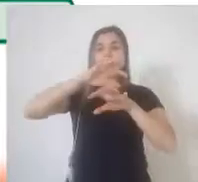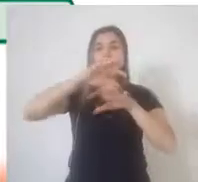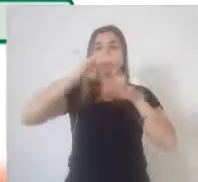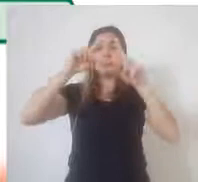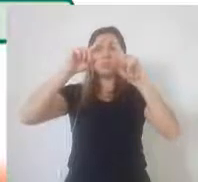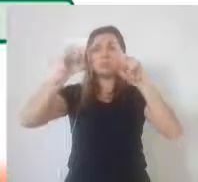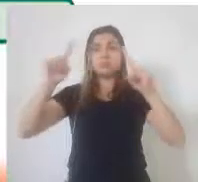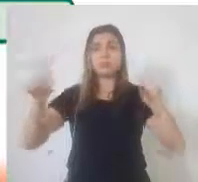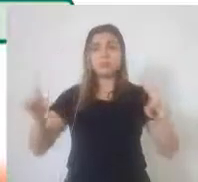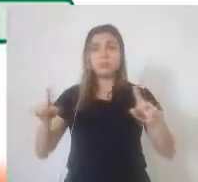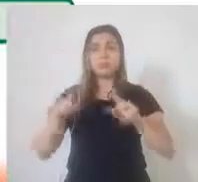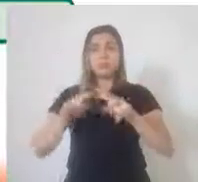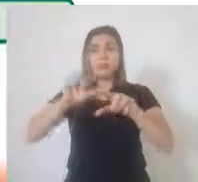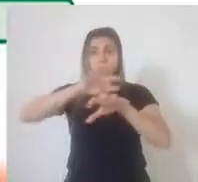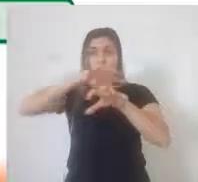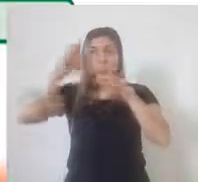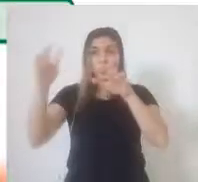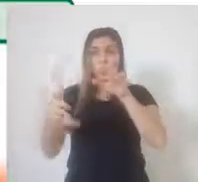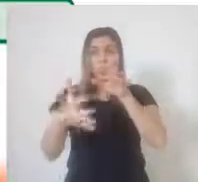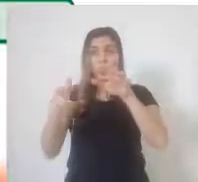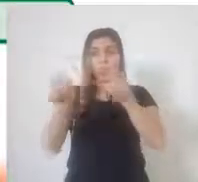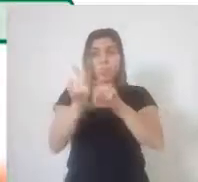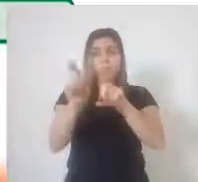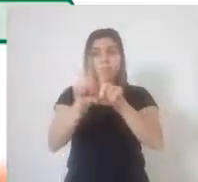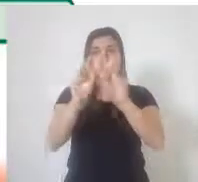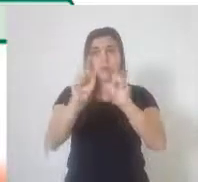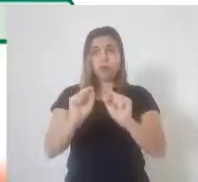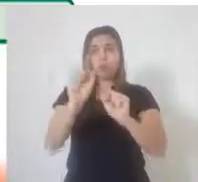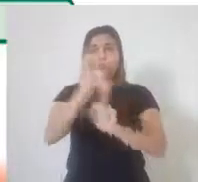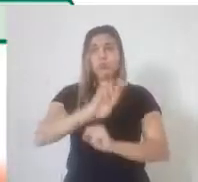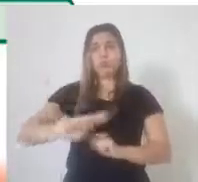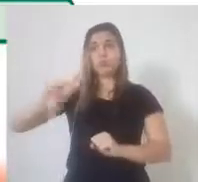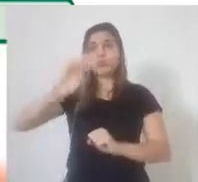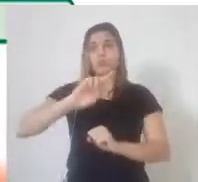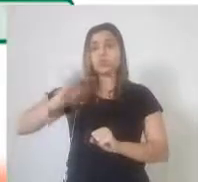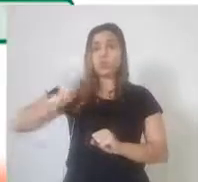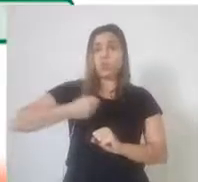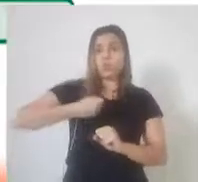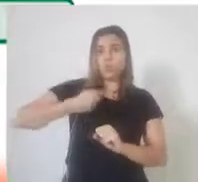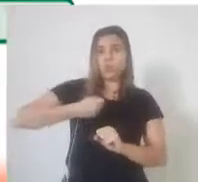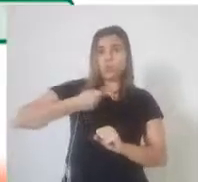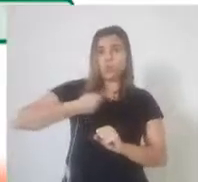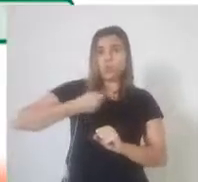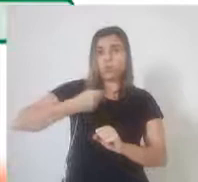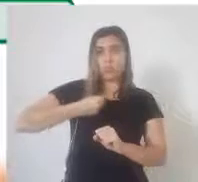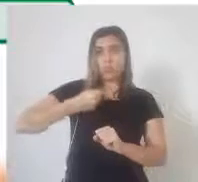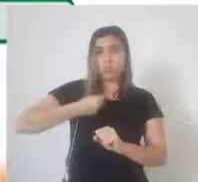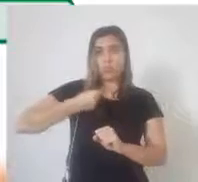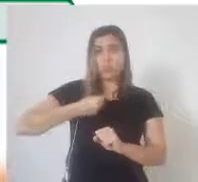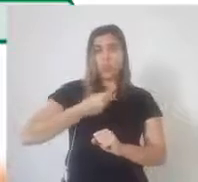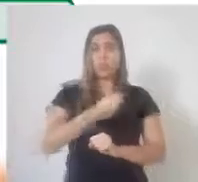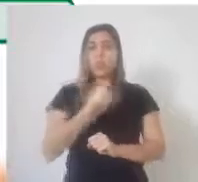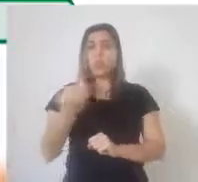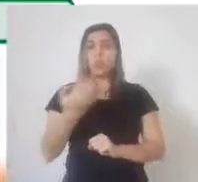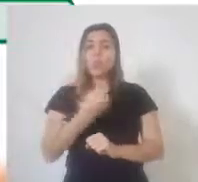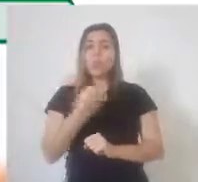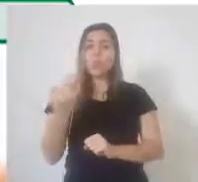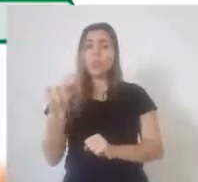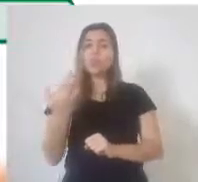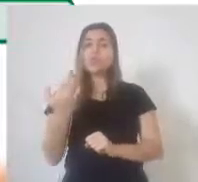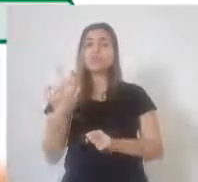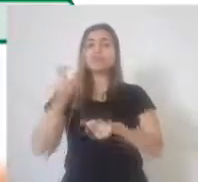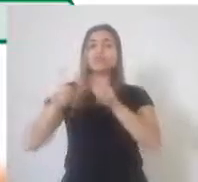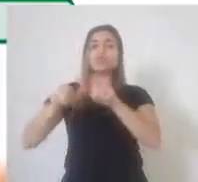As pirâmides ecológicas elas também podem ser utilizadas para representar graficamente, né,